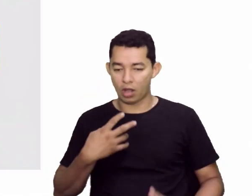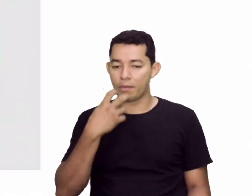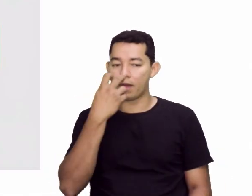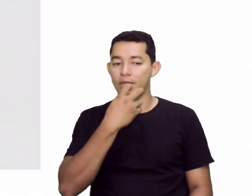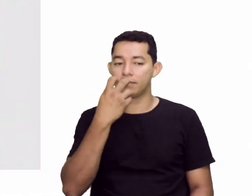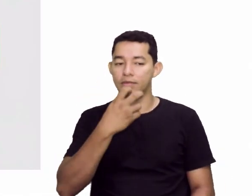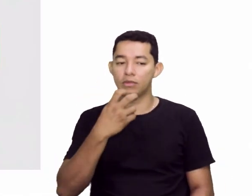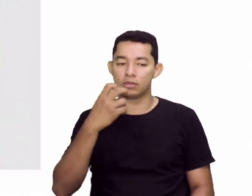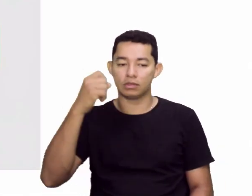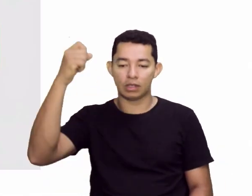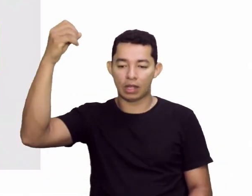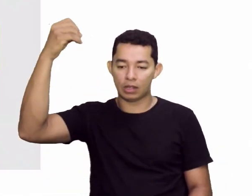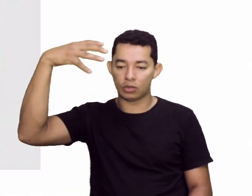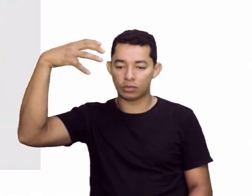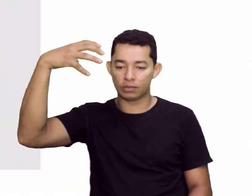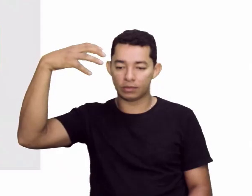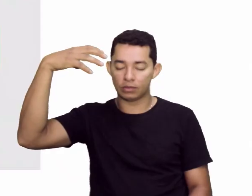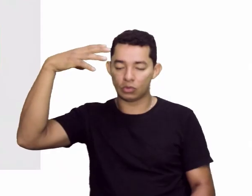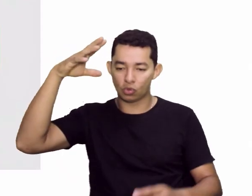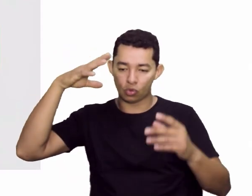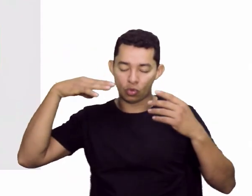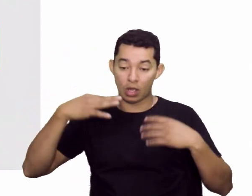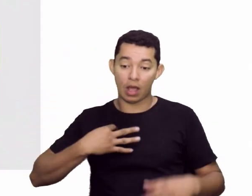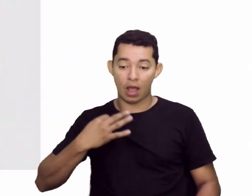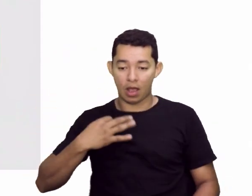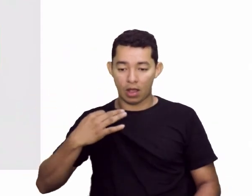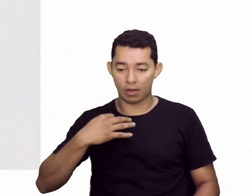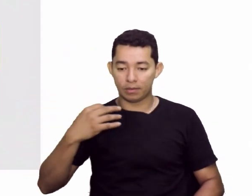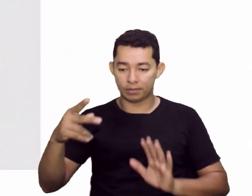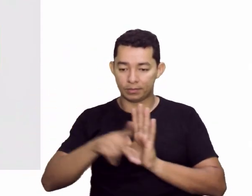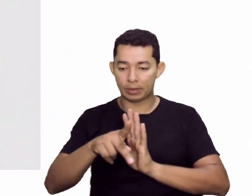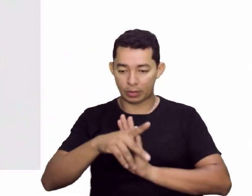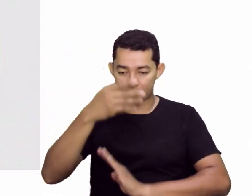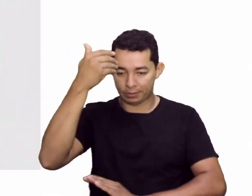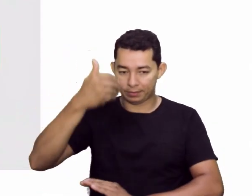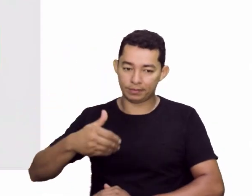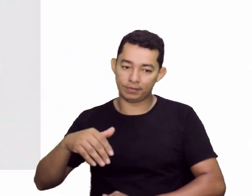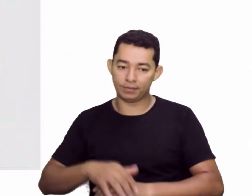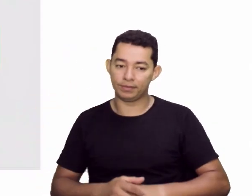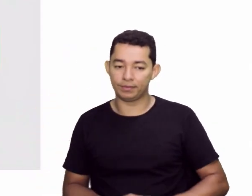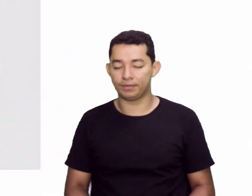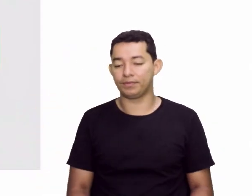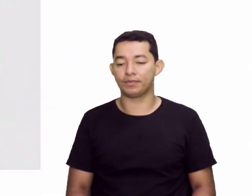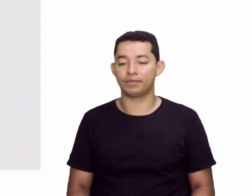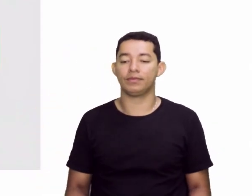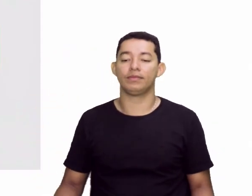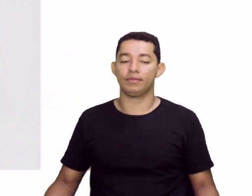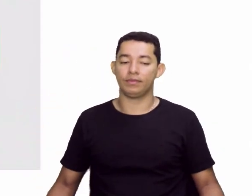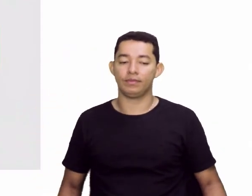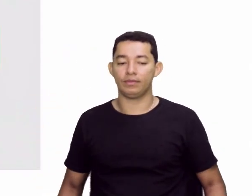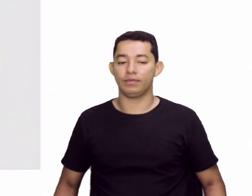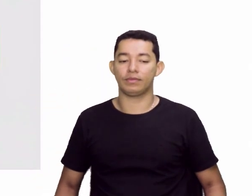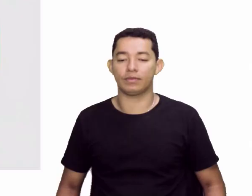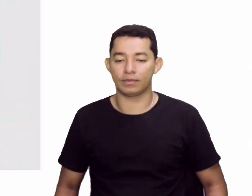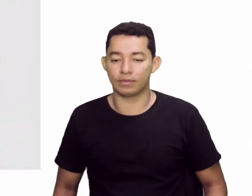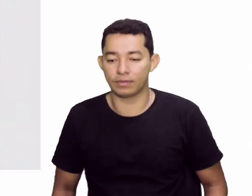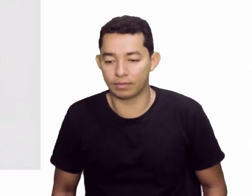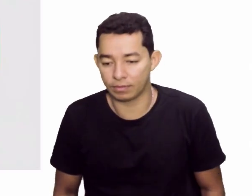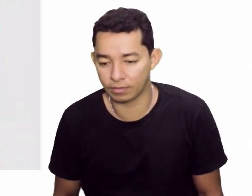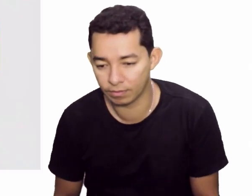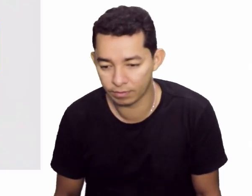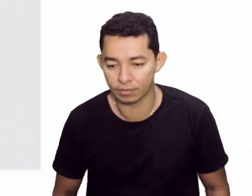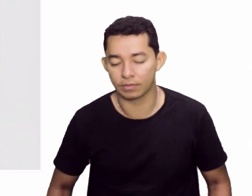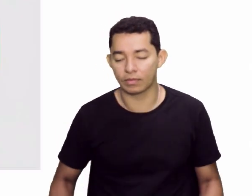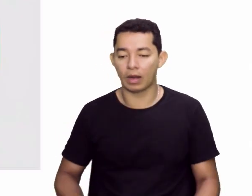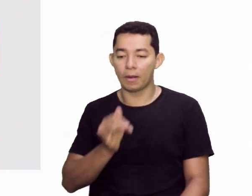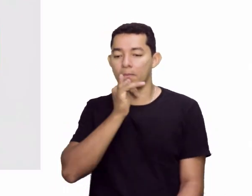né? Com que o personagem é vestido. O personagem de época tem a roupa daquela época, né? A